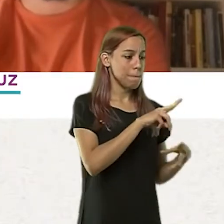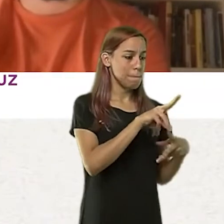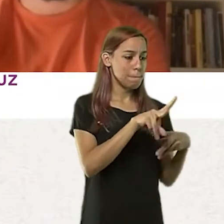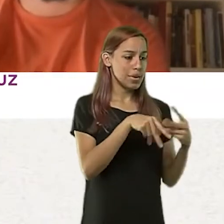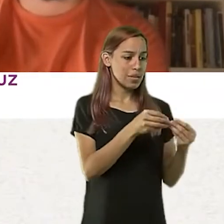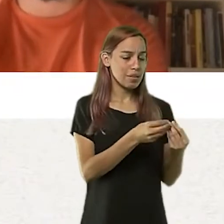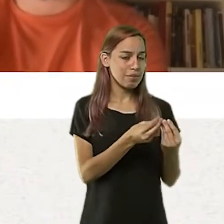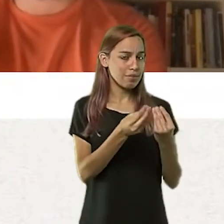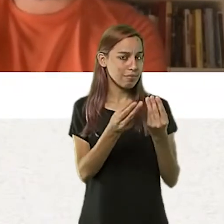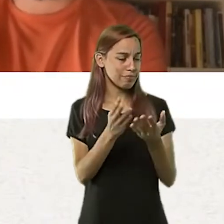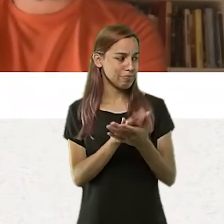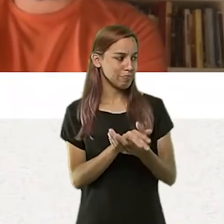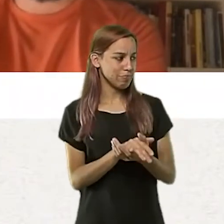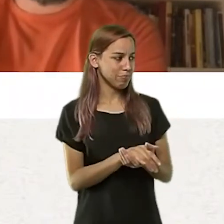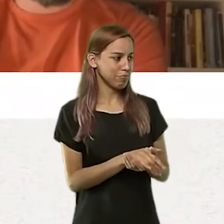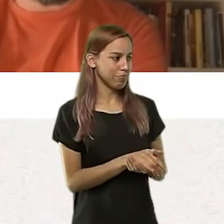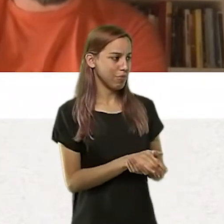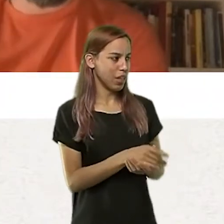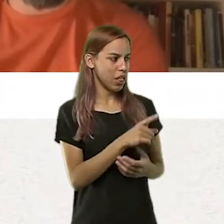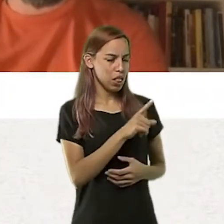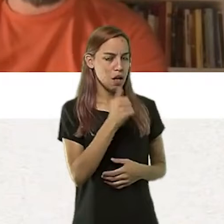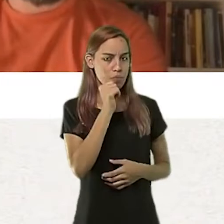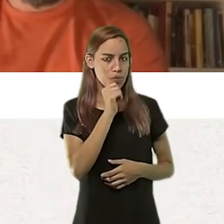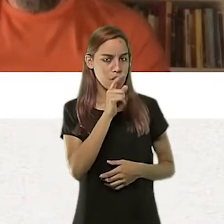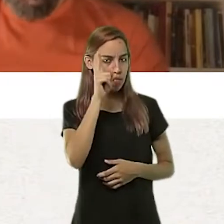Valéria está na Paraíba, viu?